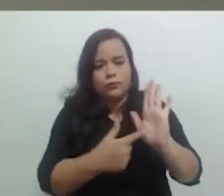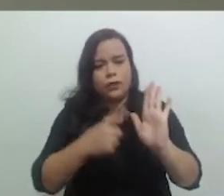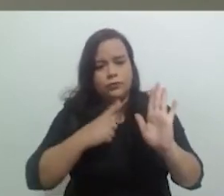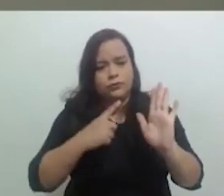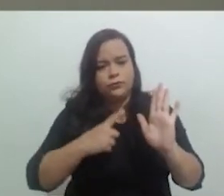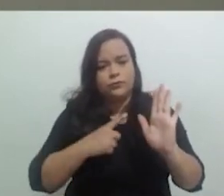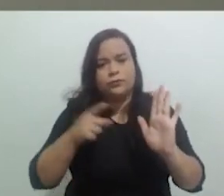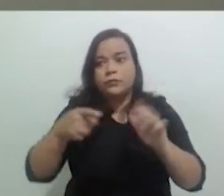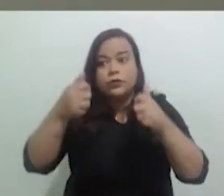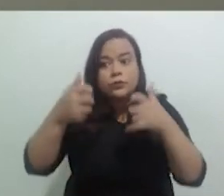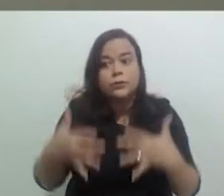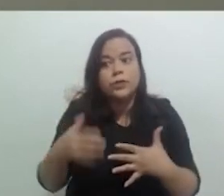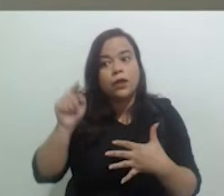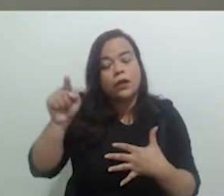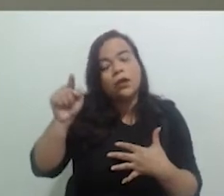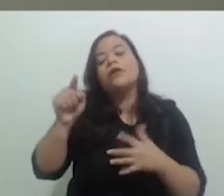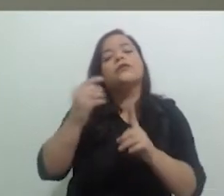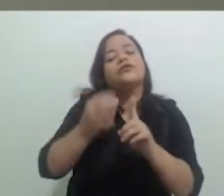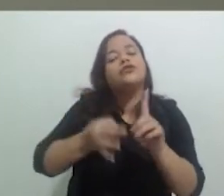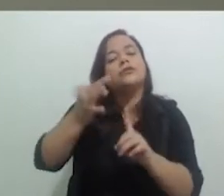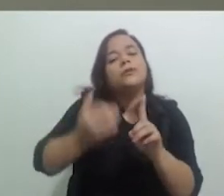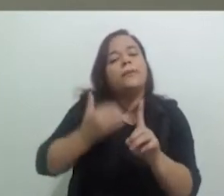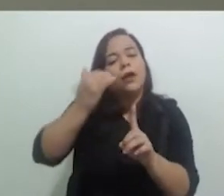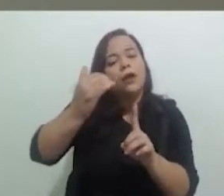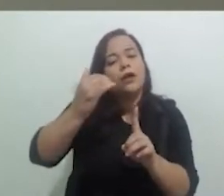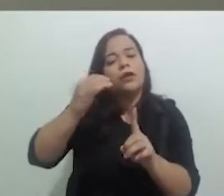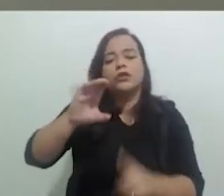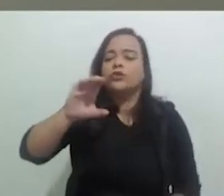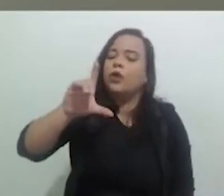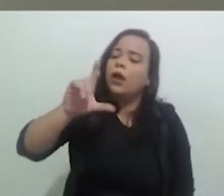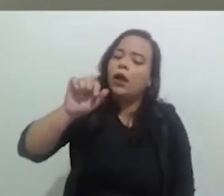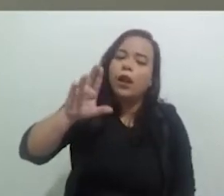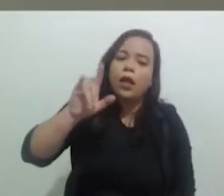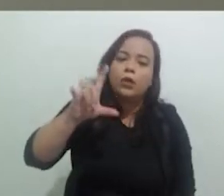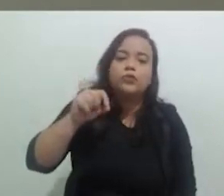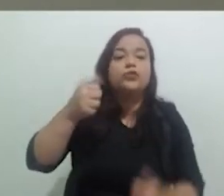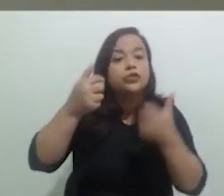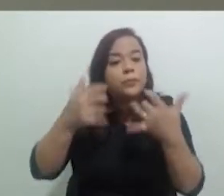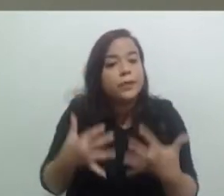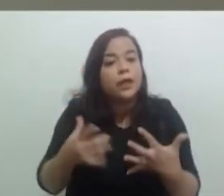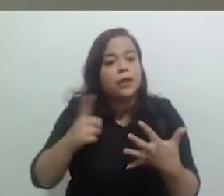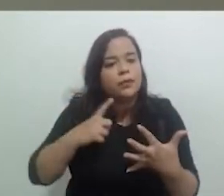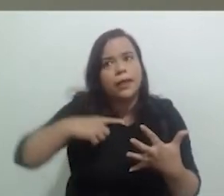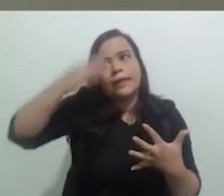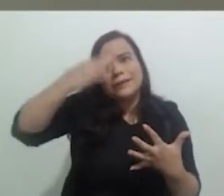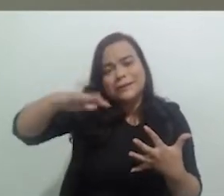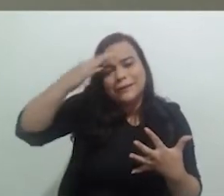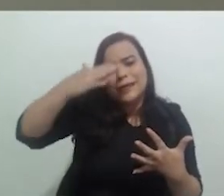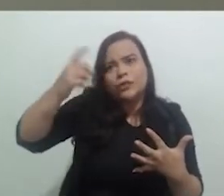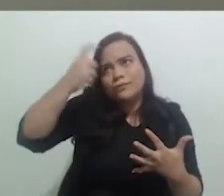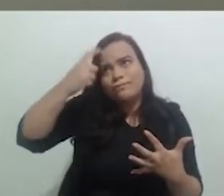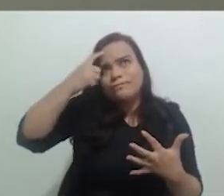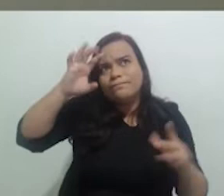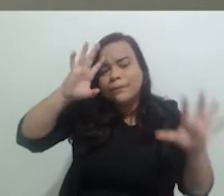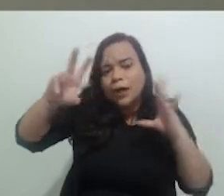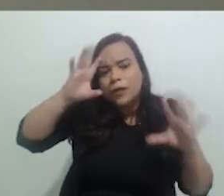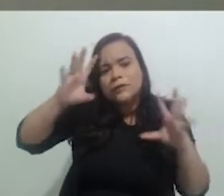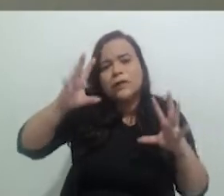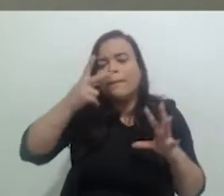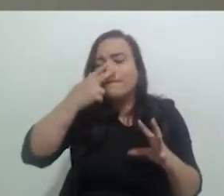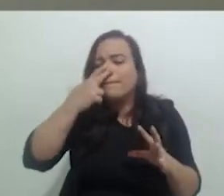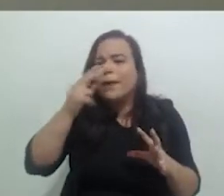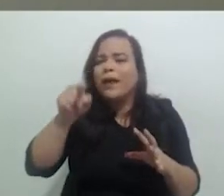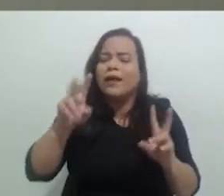Data Vênia, e nós respeitamos, tem um entendimento fechado que o Tribunal de Contas não pode, a questão, parece-me, se resume, sem querer